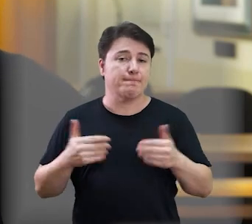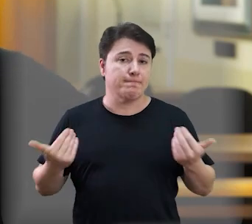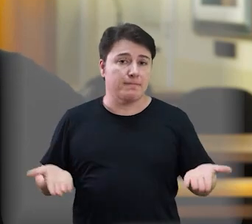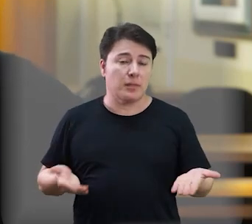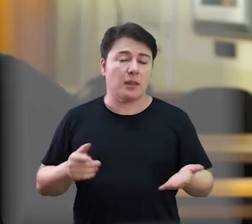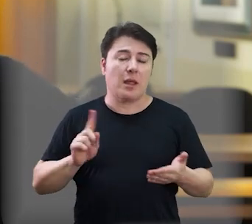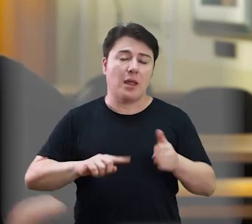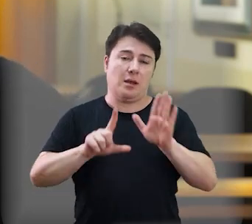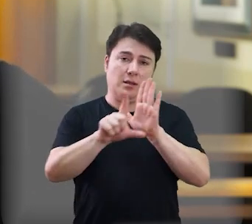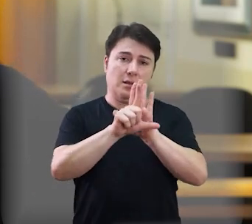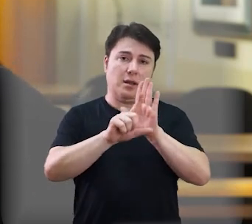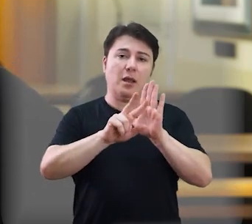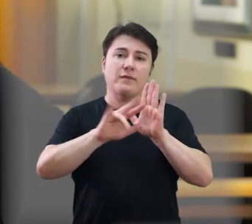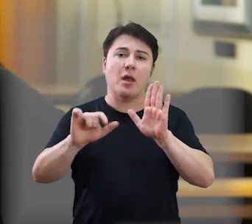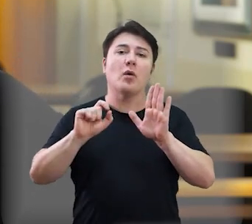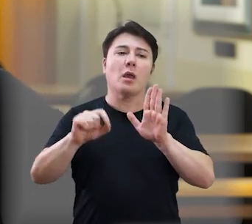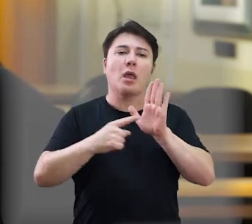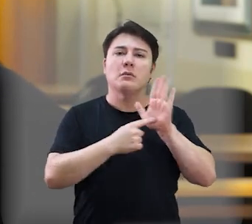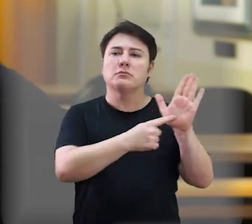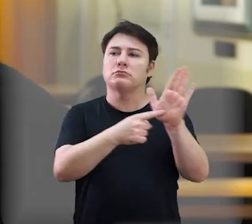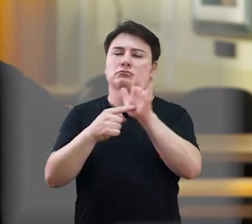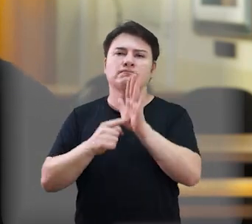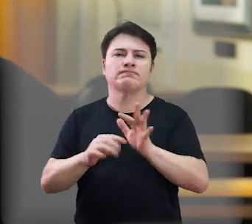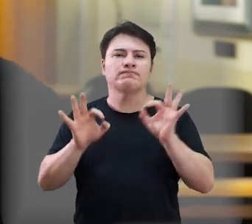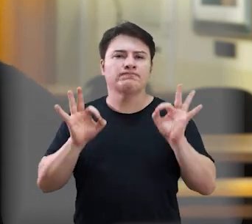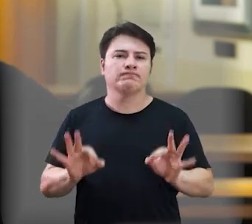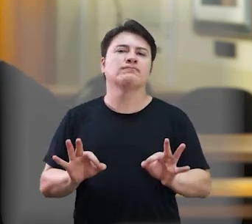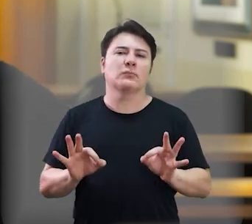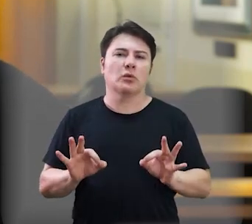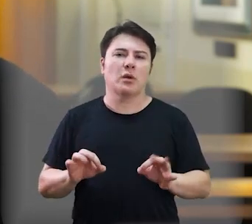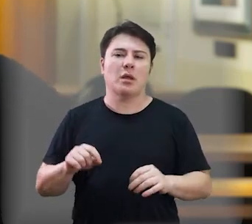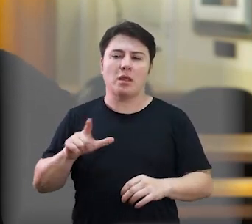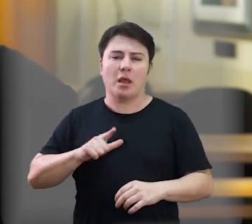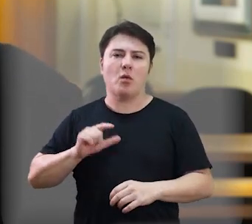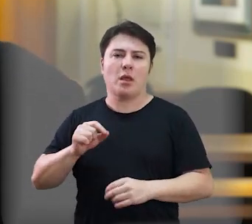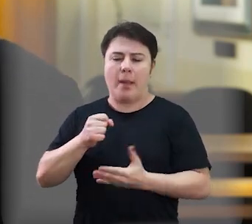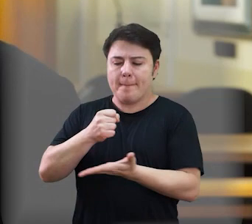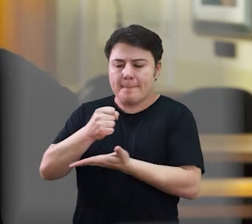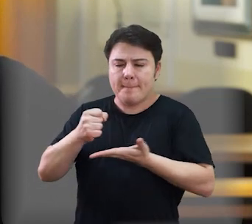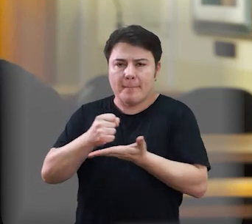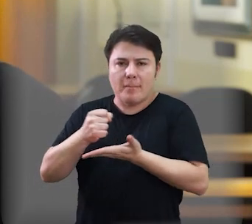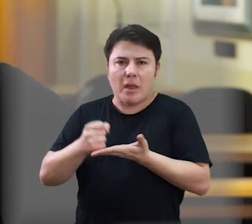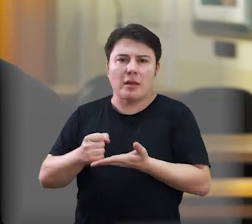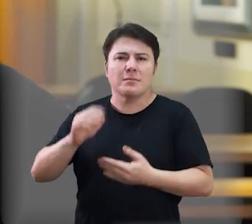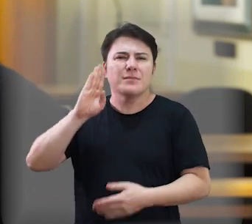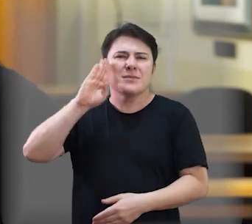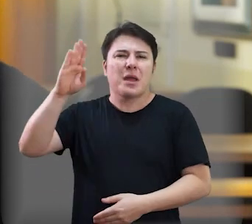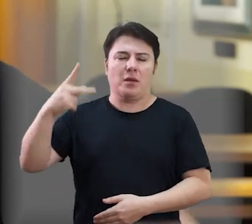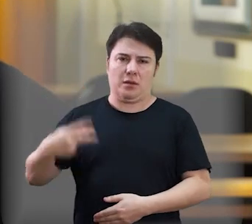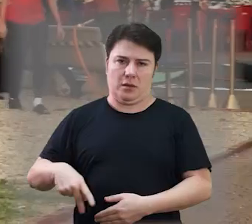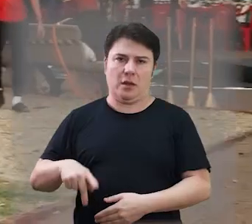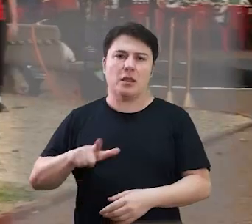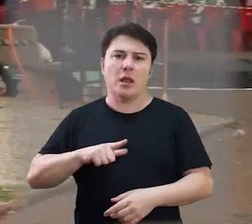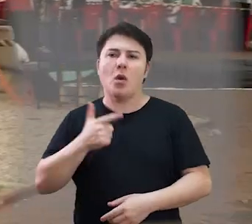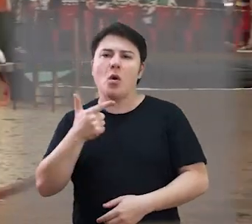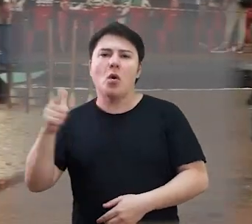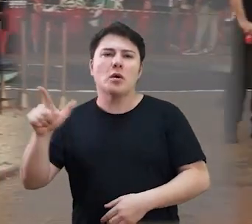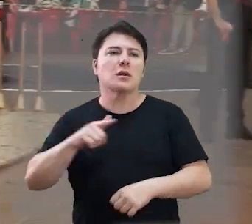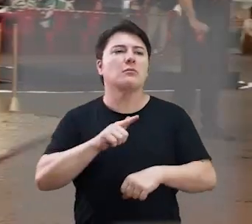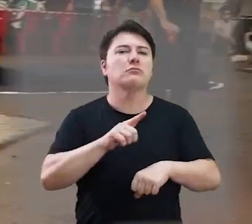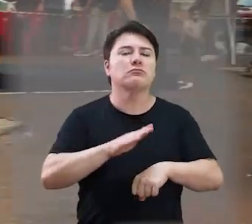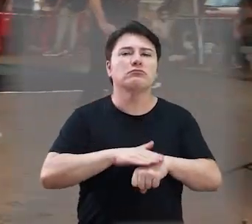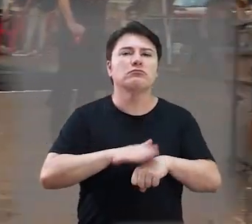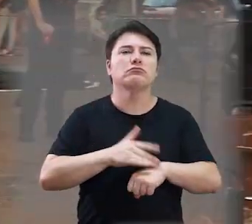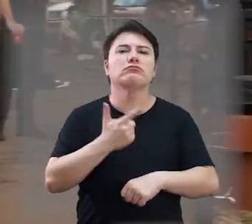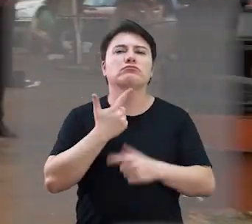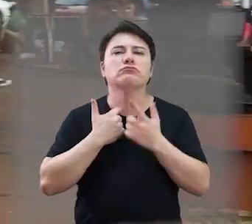cidade. Então, a lei ela vem para sacramentar exatamente essa base principiológica de outras ações e iniciativas